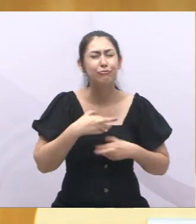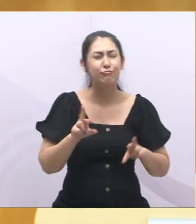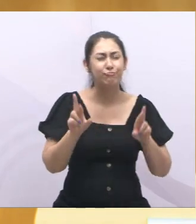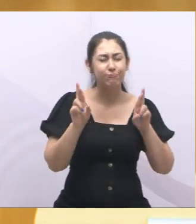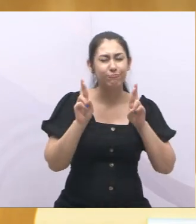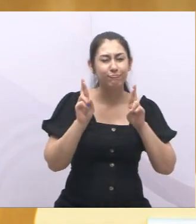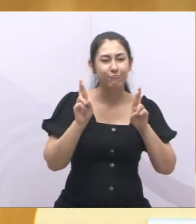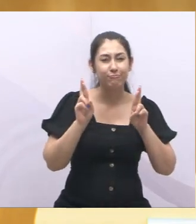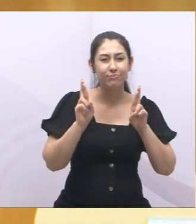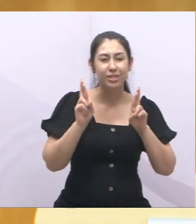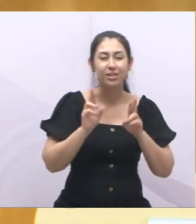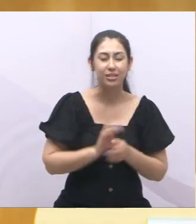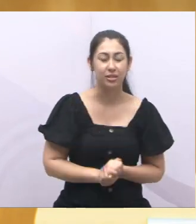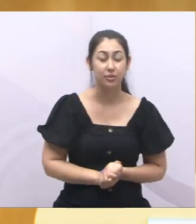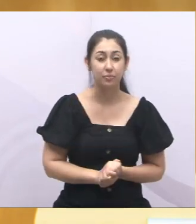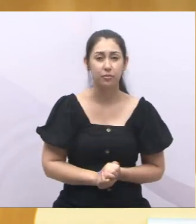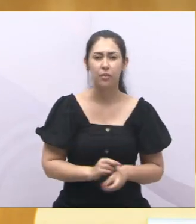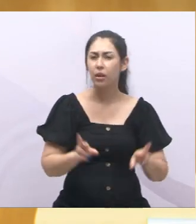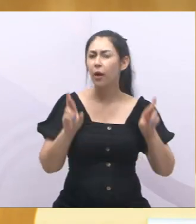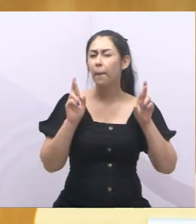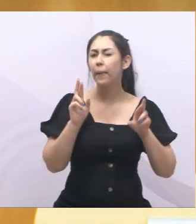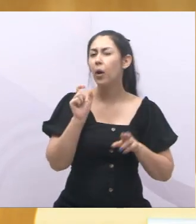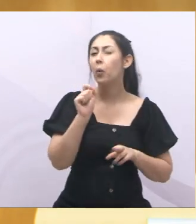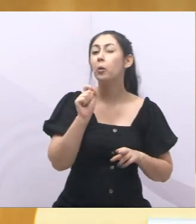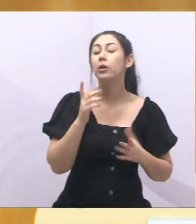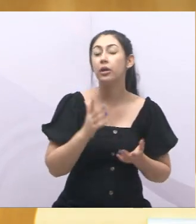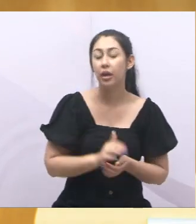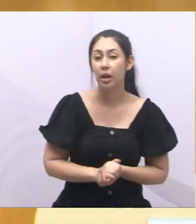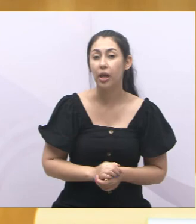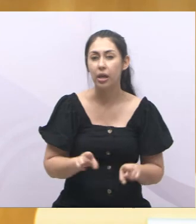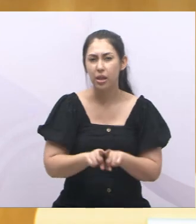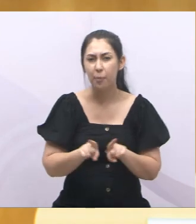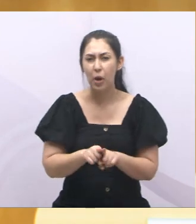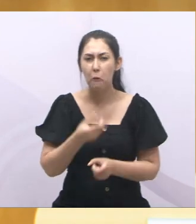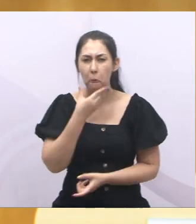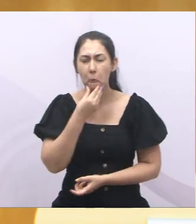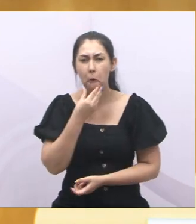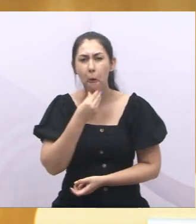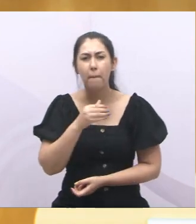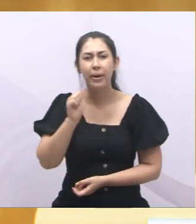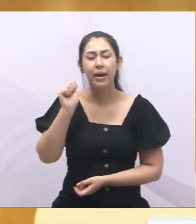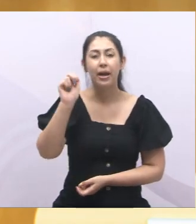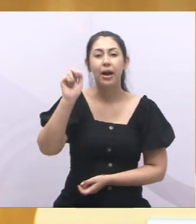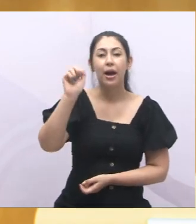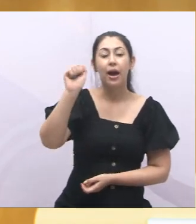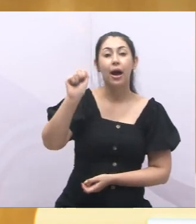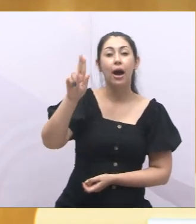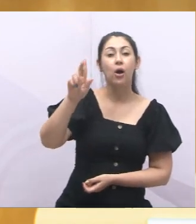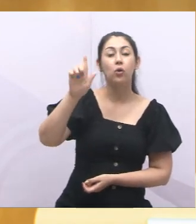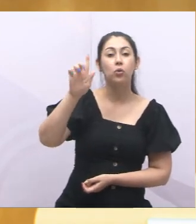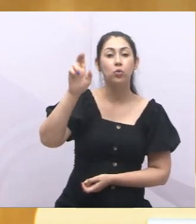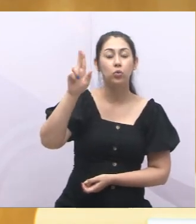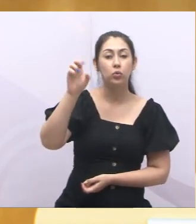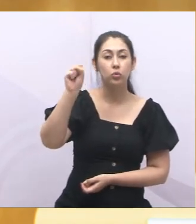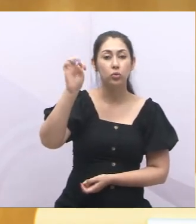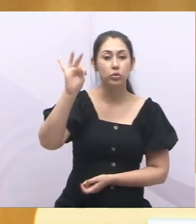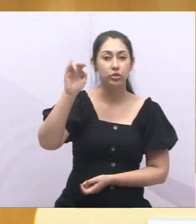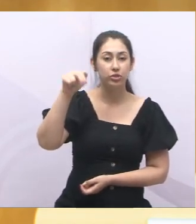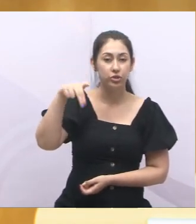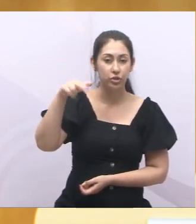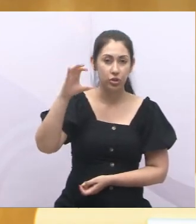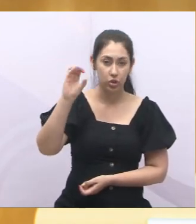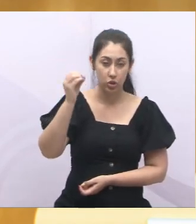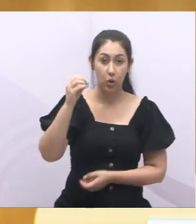esperança. Esperança que na lição de Santo Agostinho tem 2 filhas, a indignação e